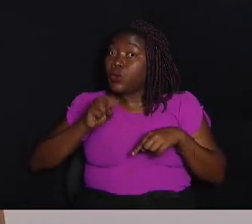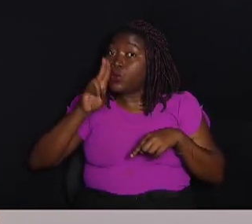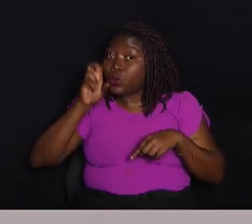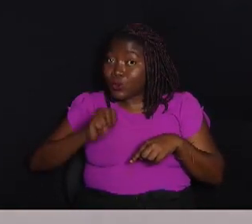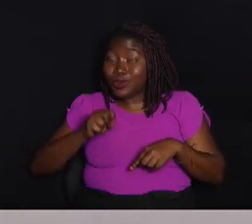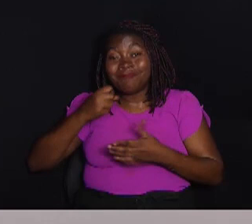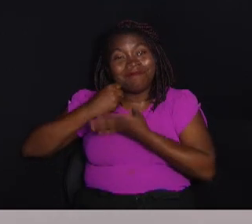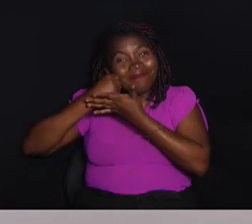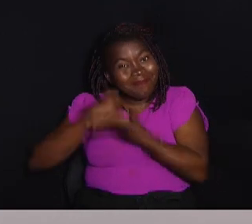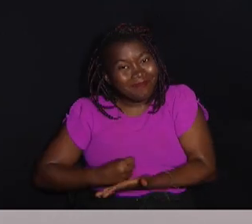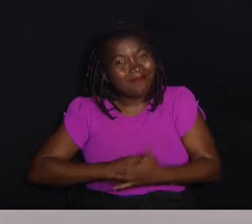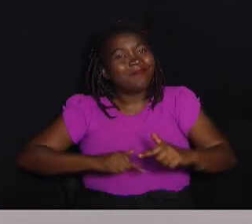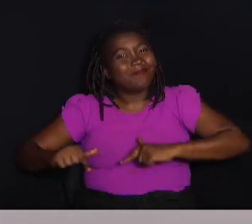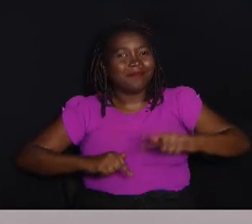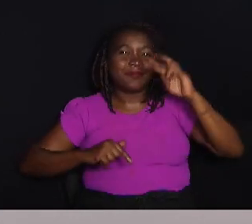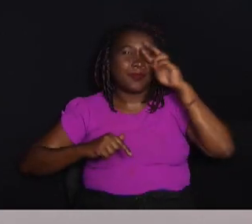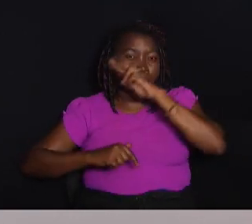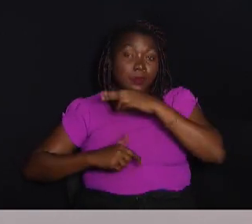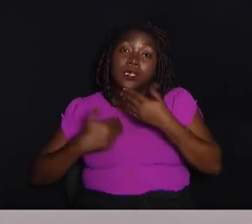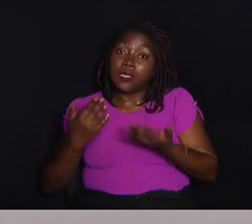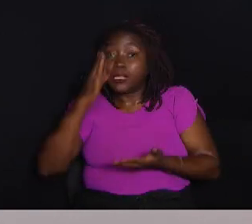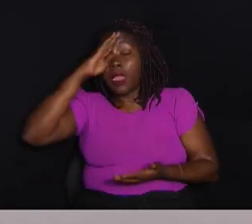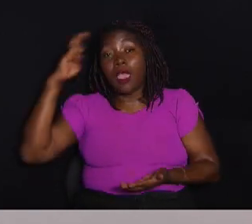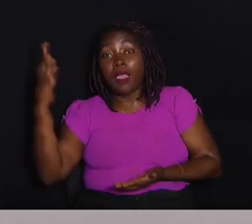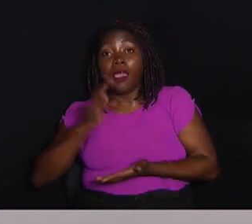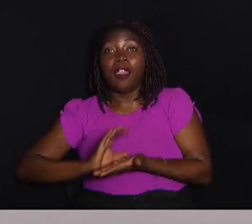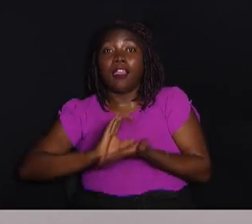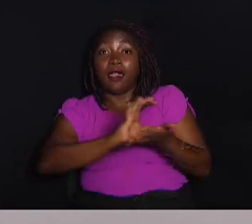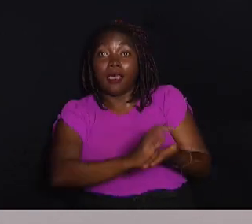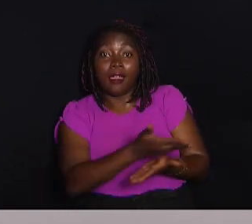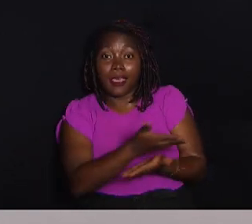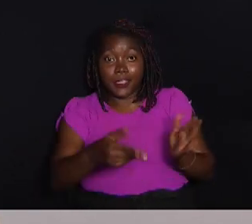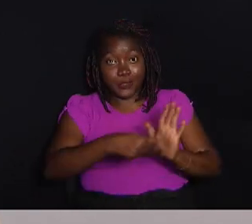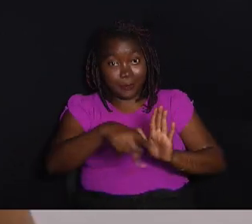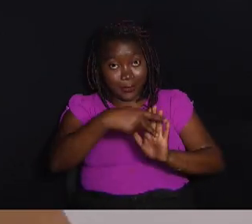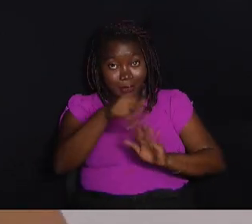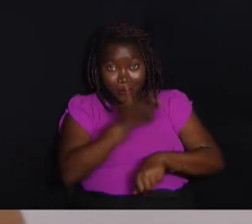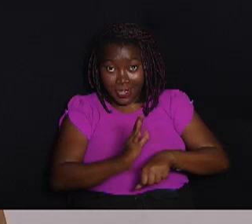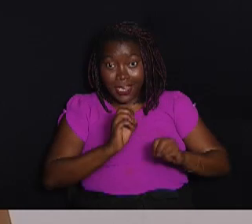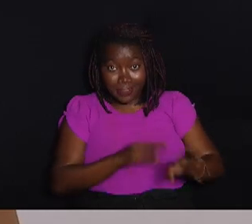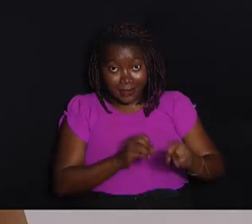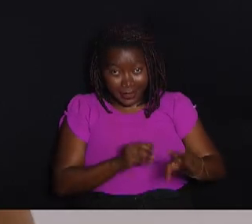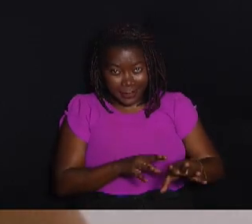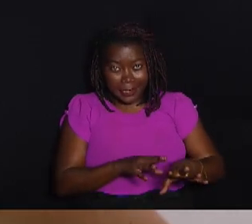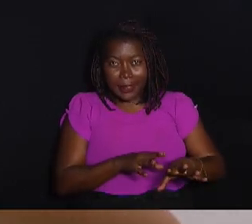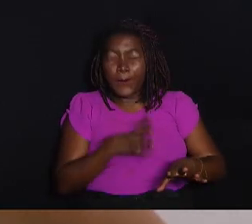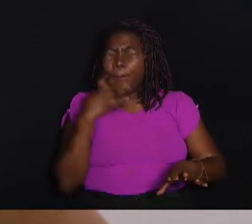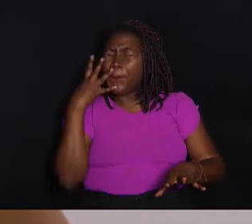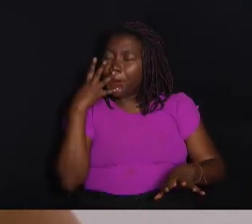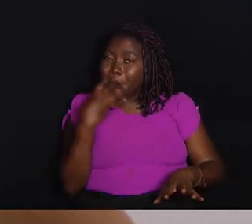sobrecarga de trabalho muito grande então nós destinamos para esse para esses projetos educativos principal muito para